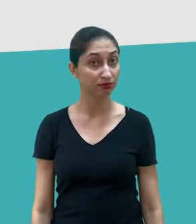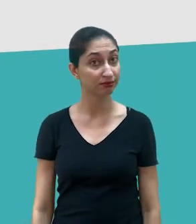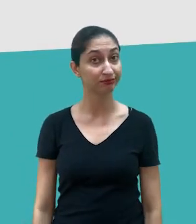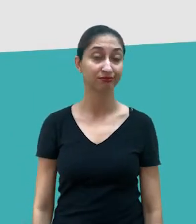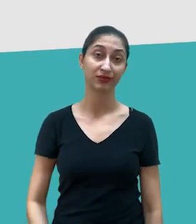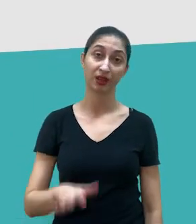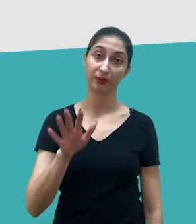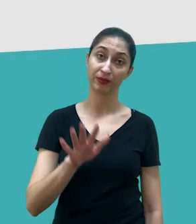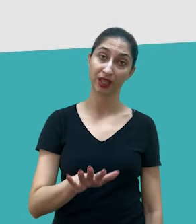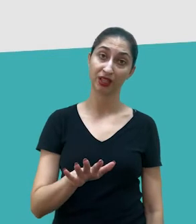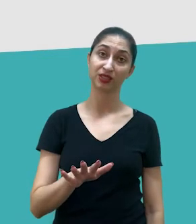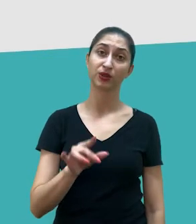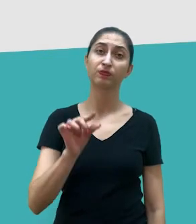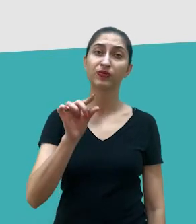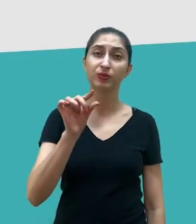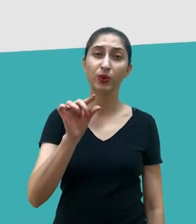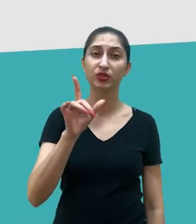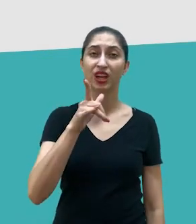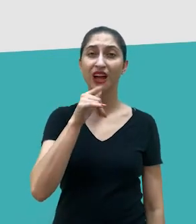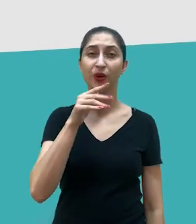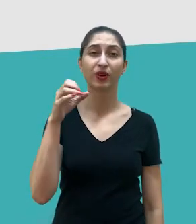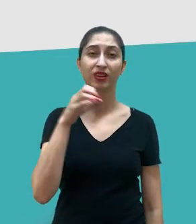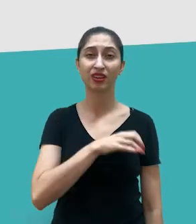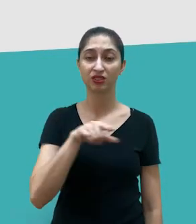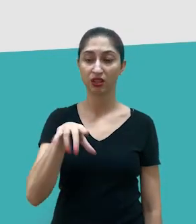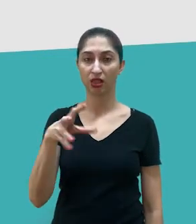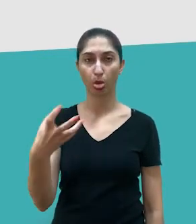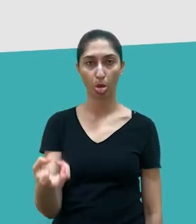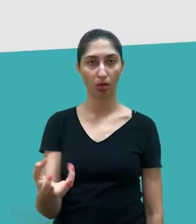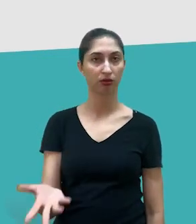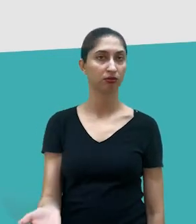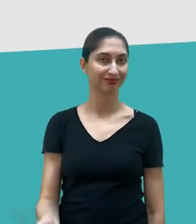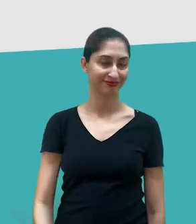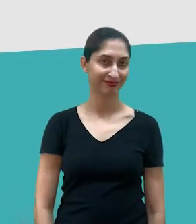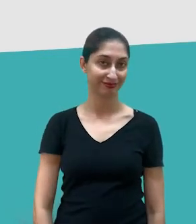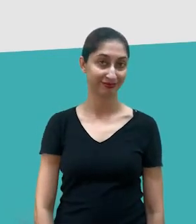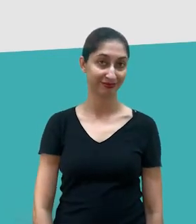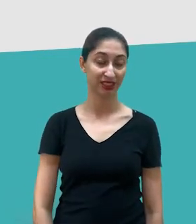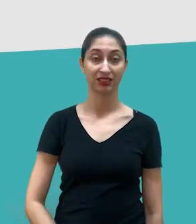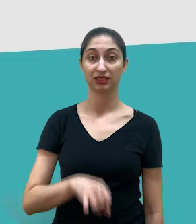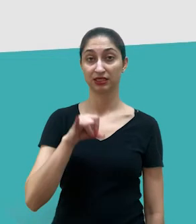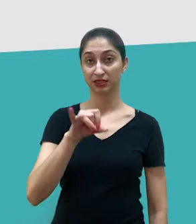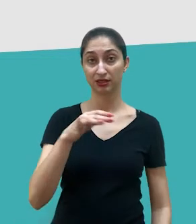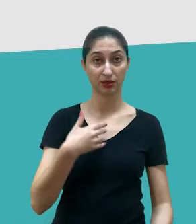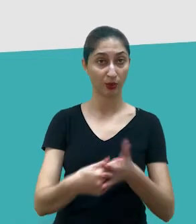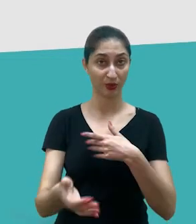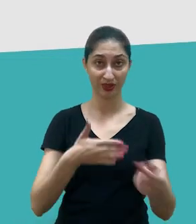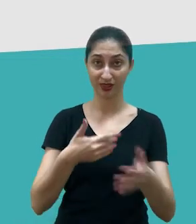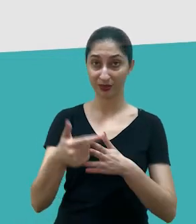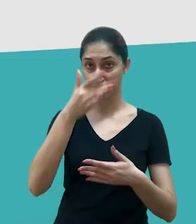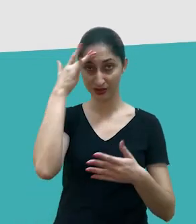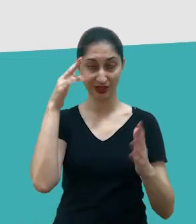de água quente na viscose encolhe. E como que eu sei disso? Se qualquer pessoa olhar a etiqueta